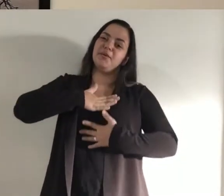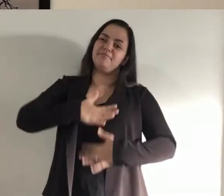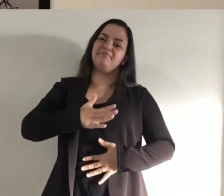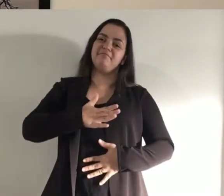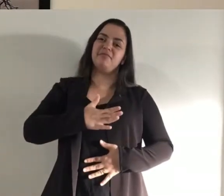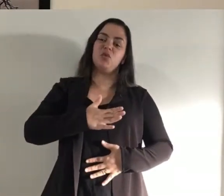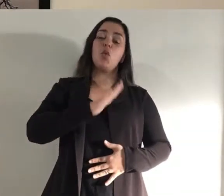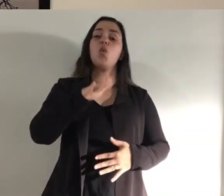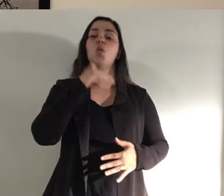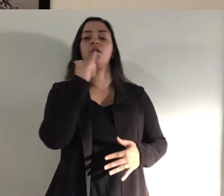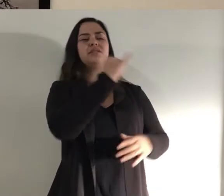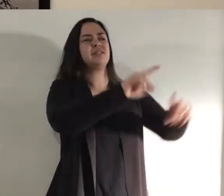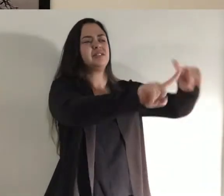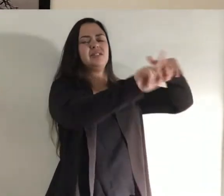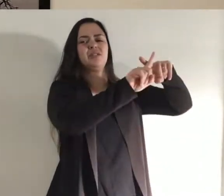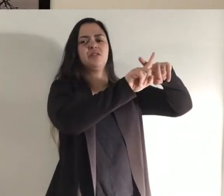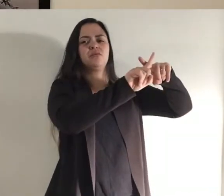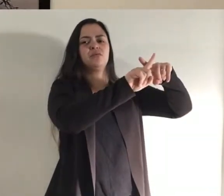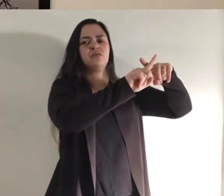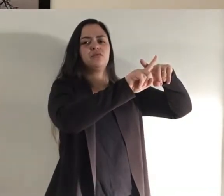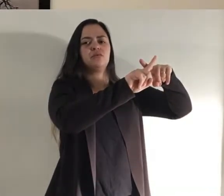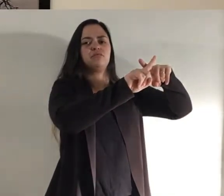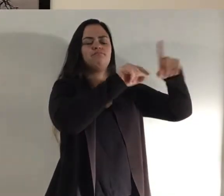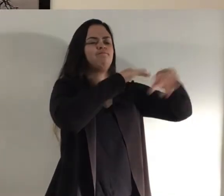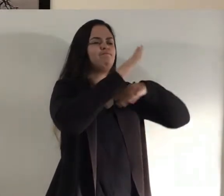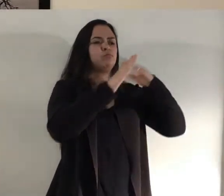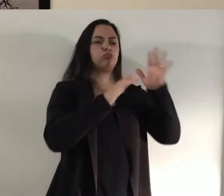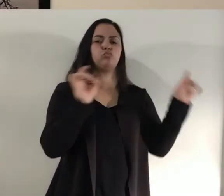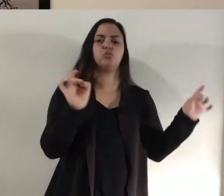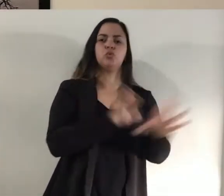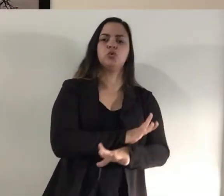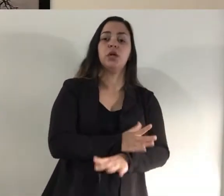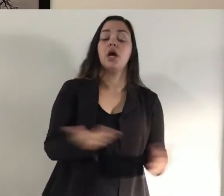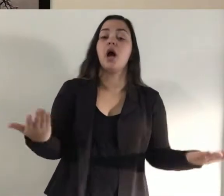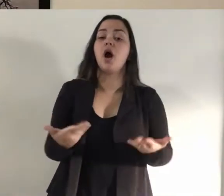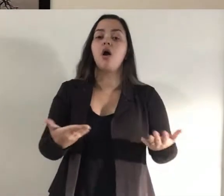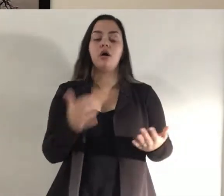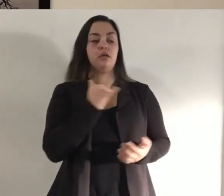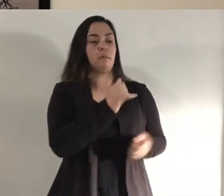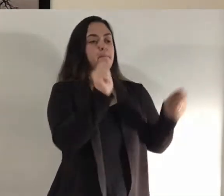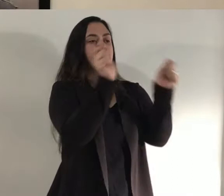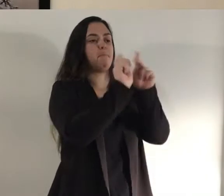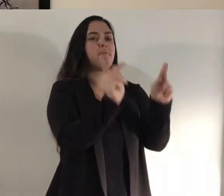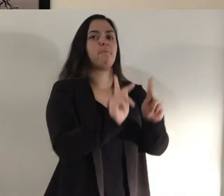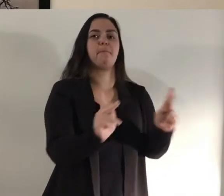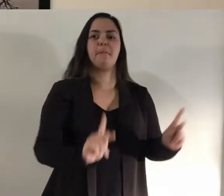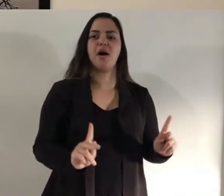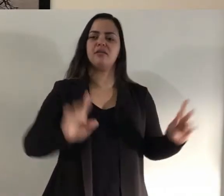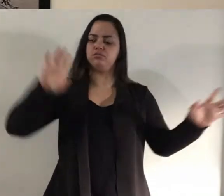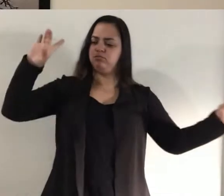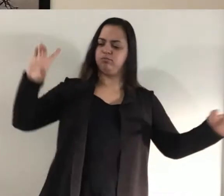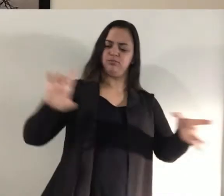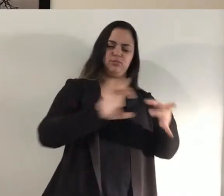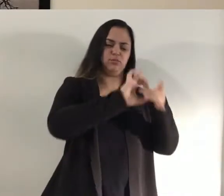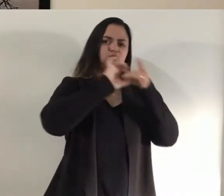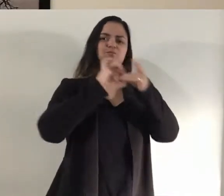está consumado, e agora ele diz Shalom, é como se ele dissesse a paz da reconciliação e da vida que